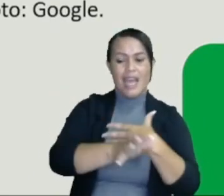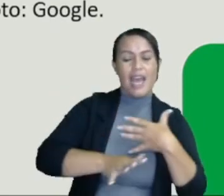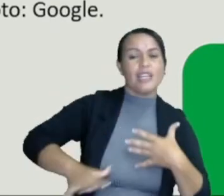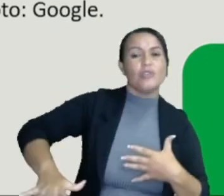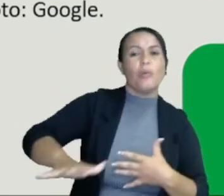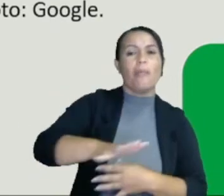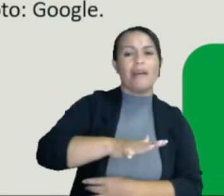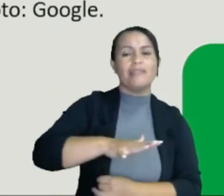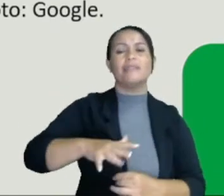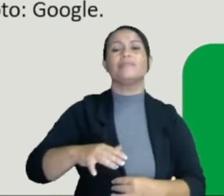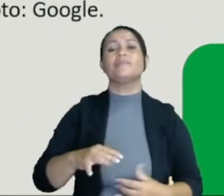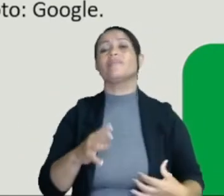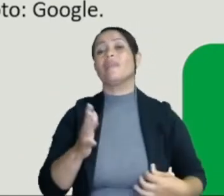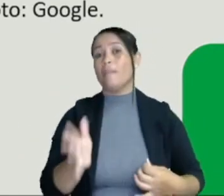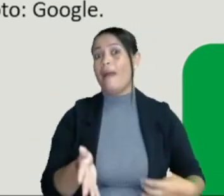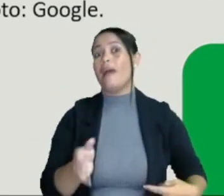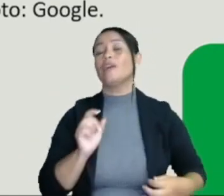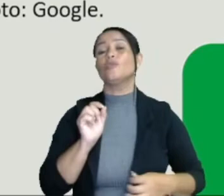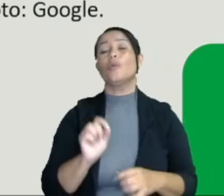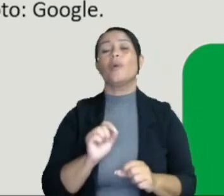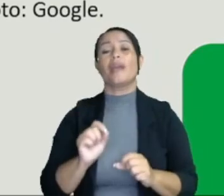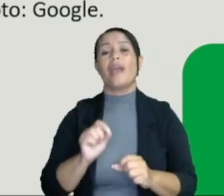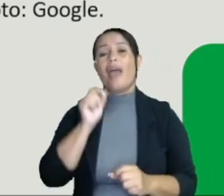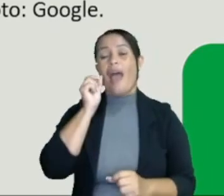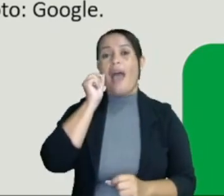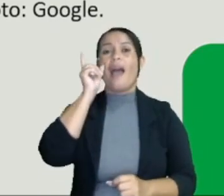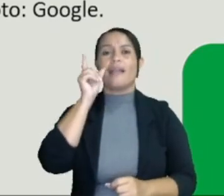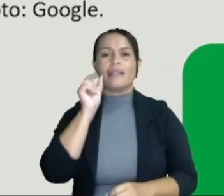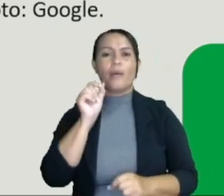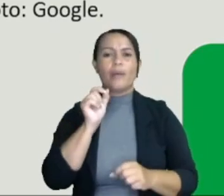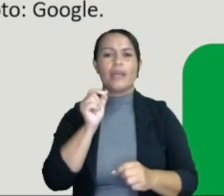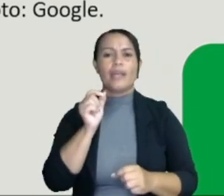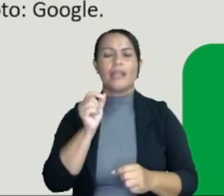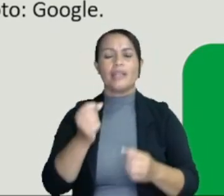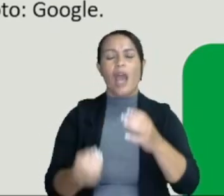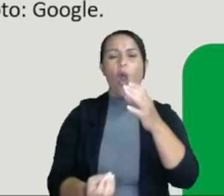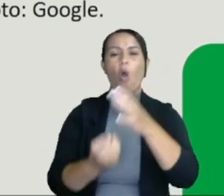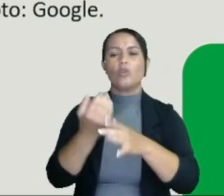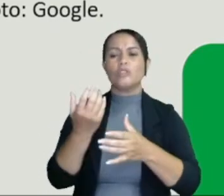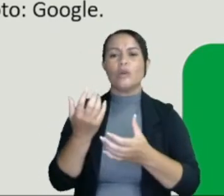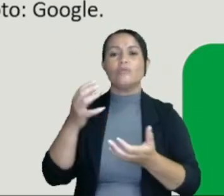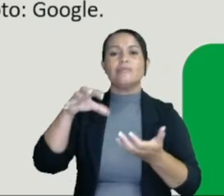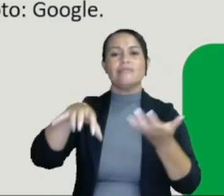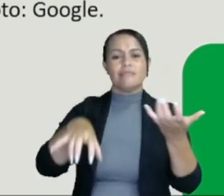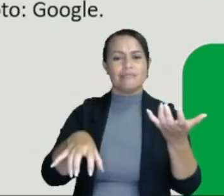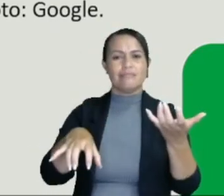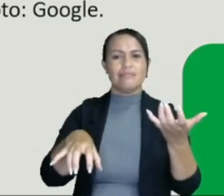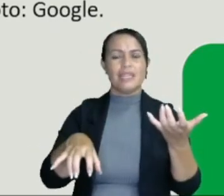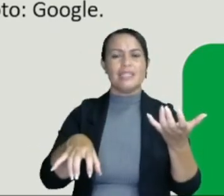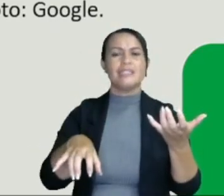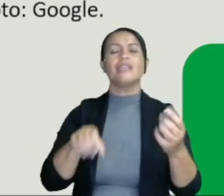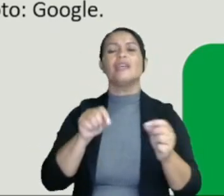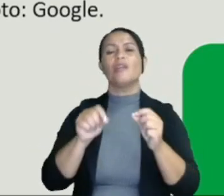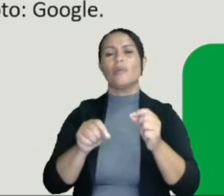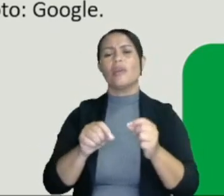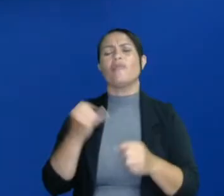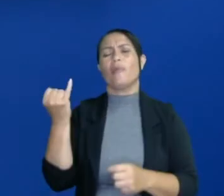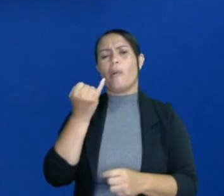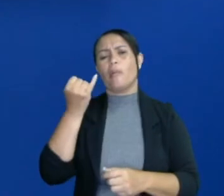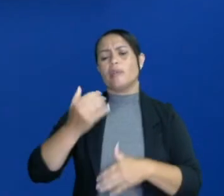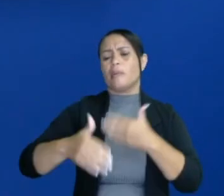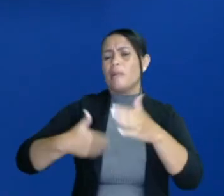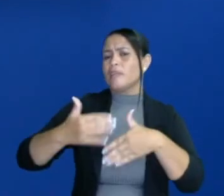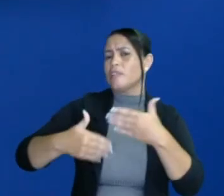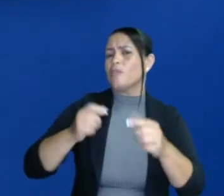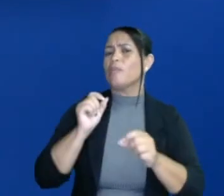dizer assim, urbana, né? Mas a priori, a ideia da construção de Brasília, né, foi de um projeto, né, inclusive importante para o desenvolvimento